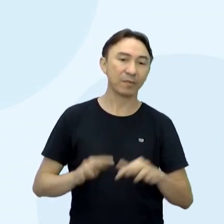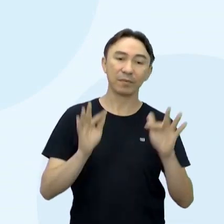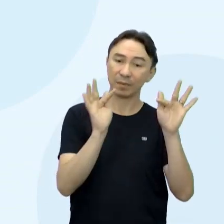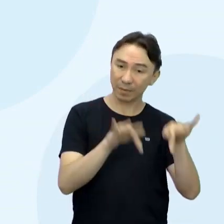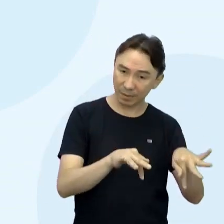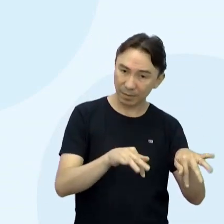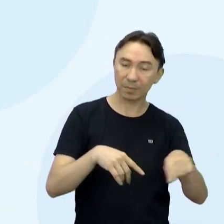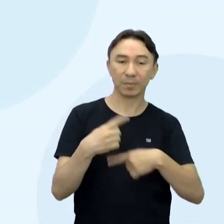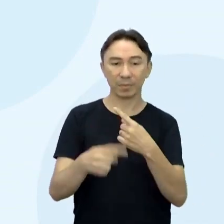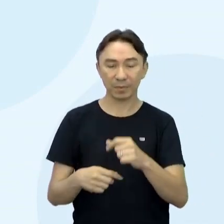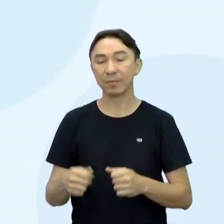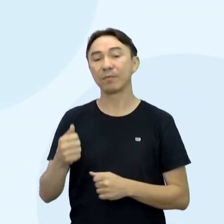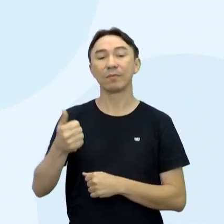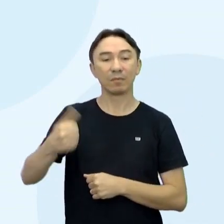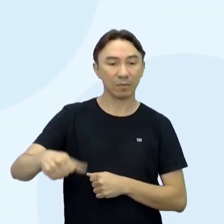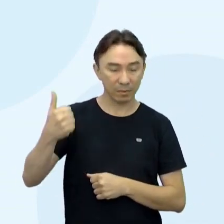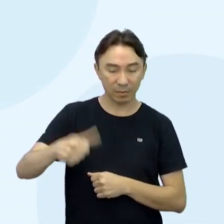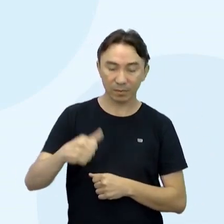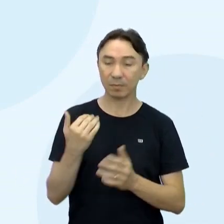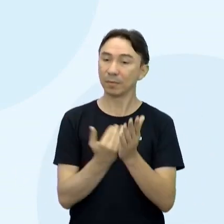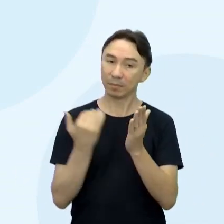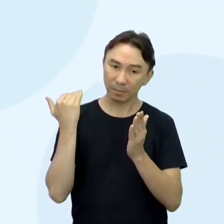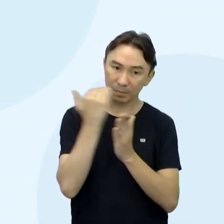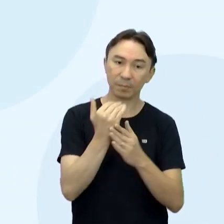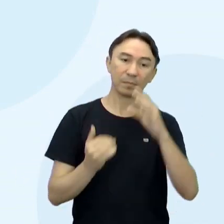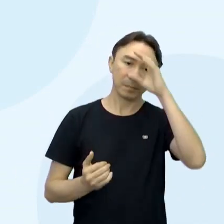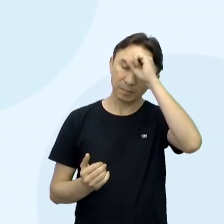avaliação. Saiba mais e as referências.